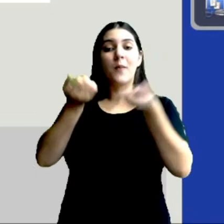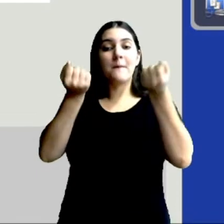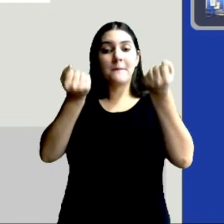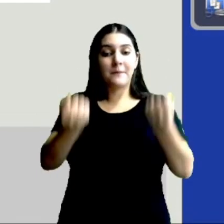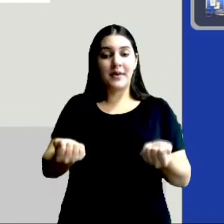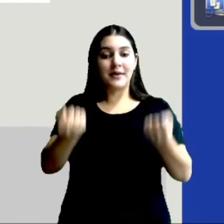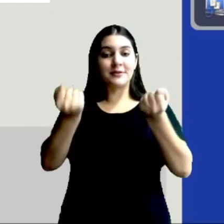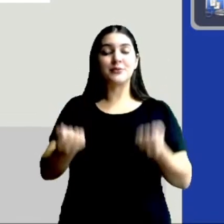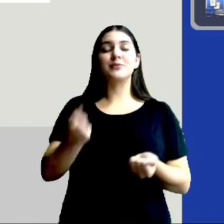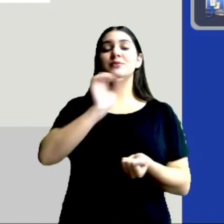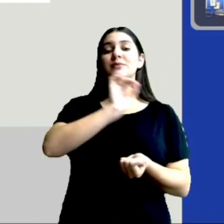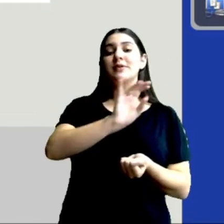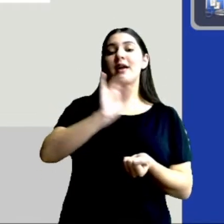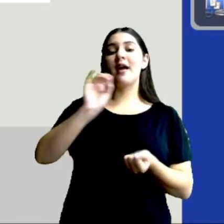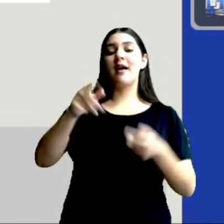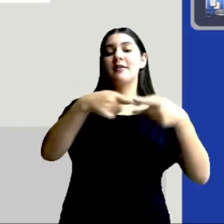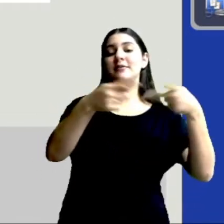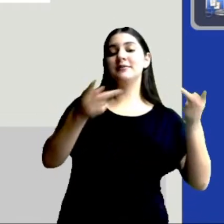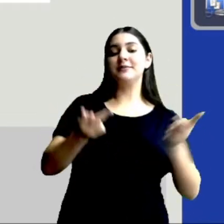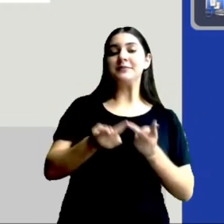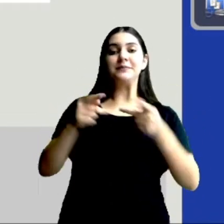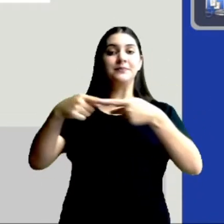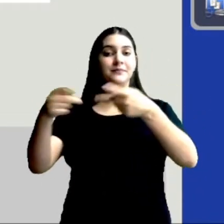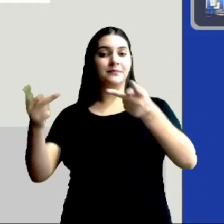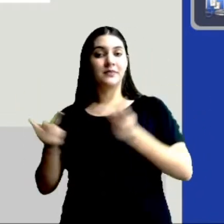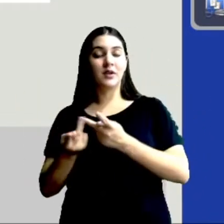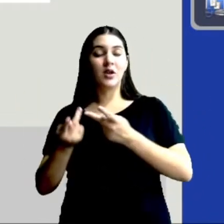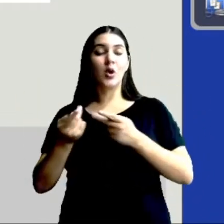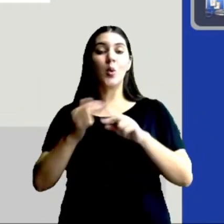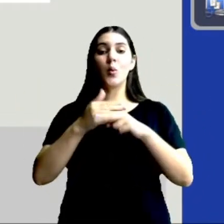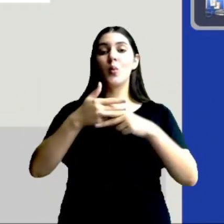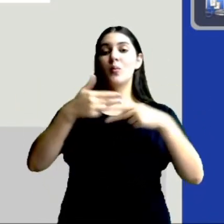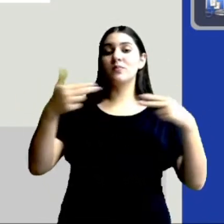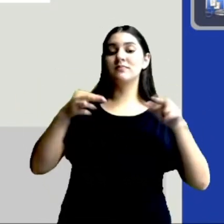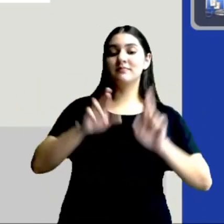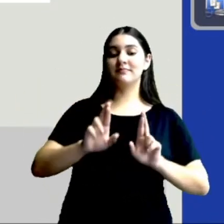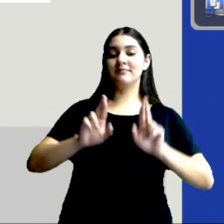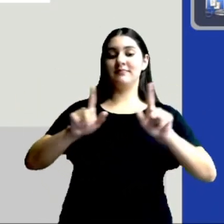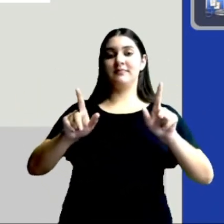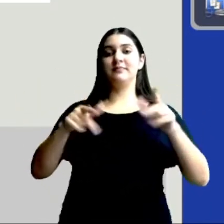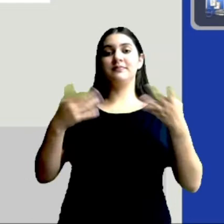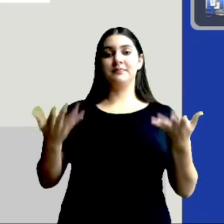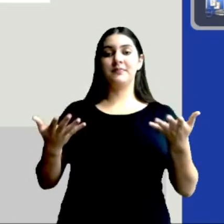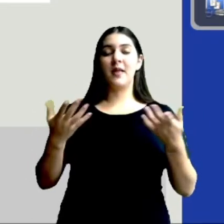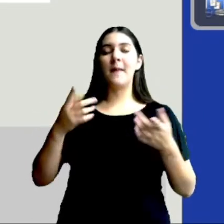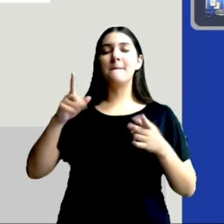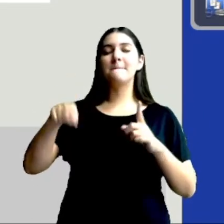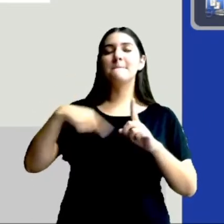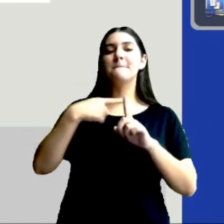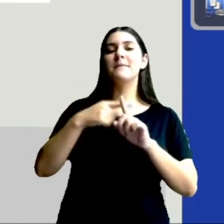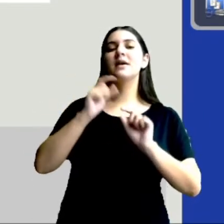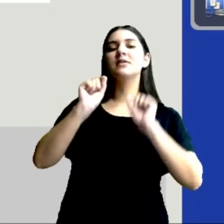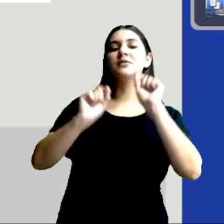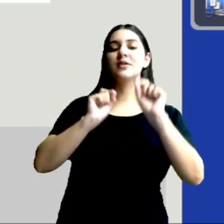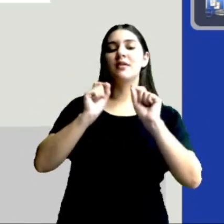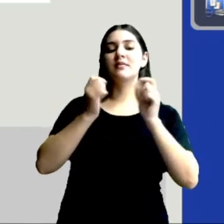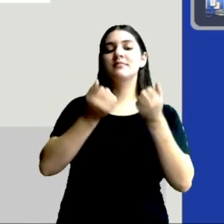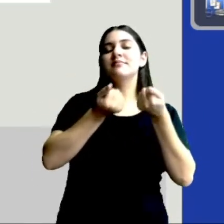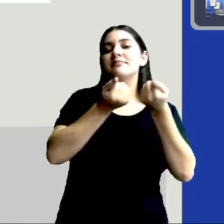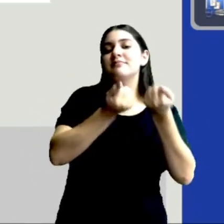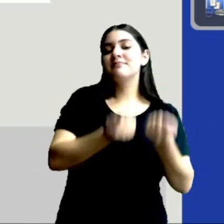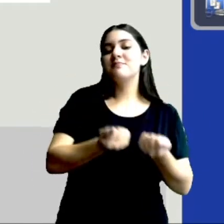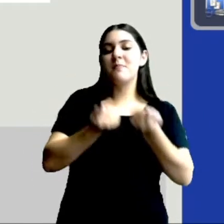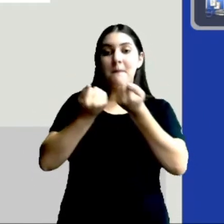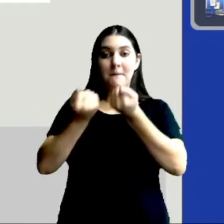pratos com coisas diferentes, tá? Mas o fato é que o peso em